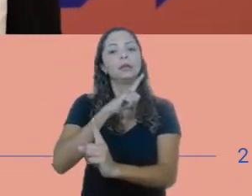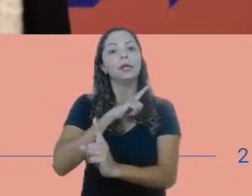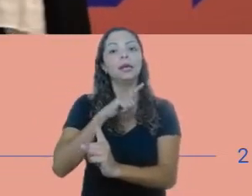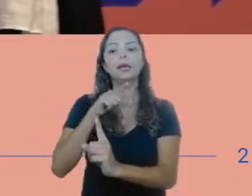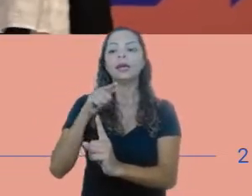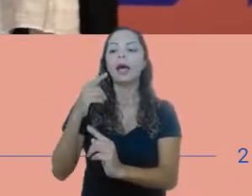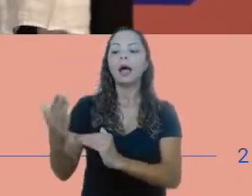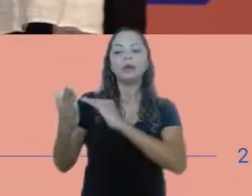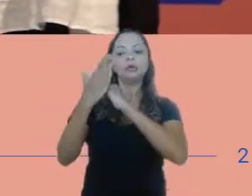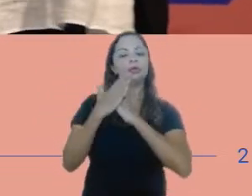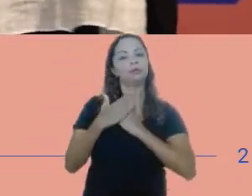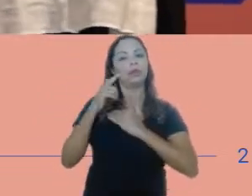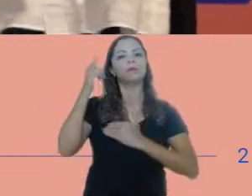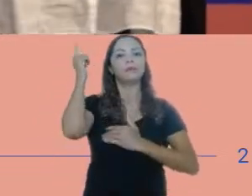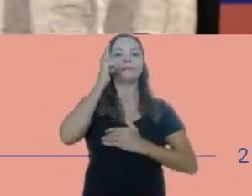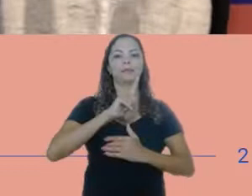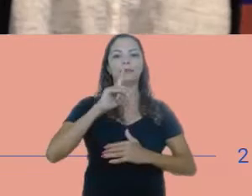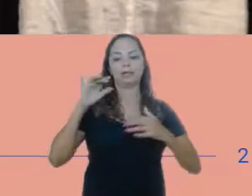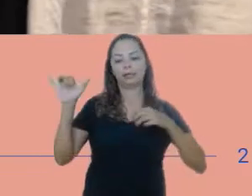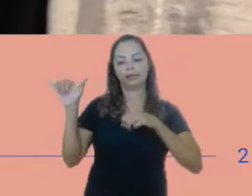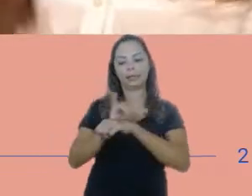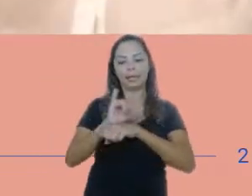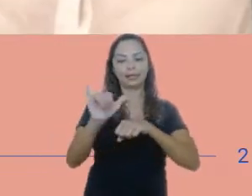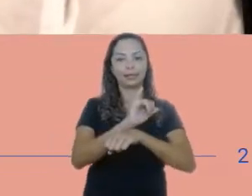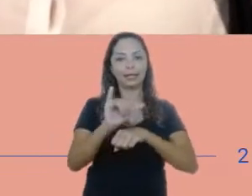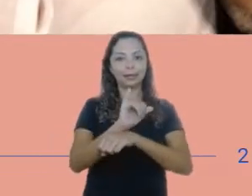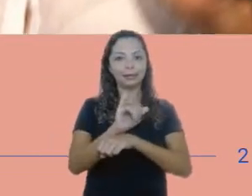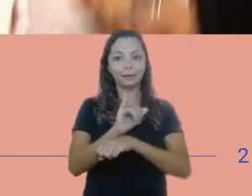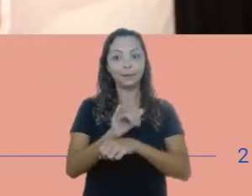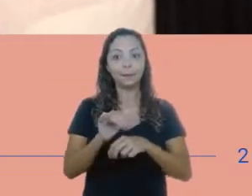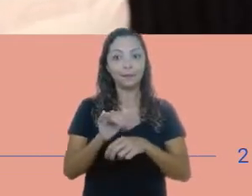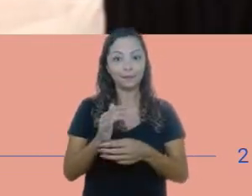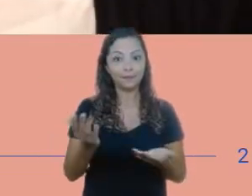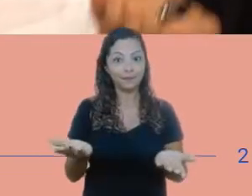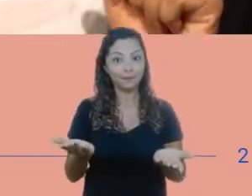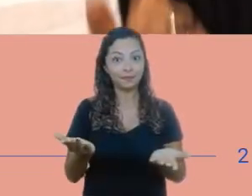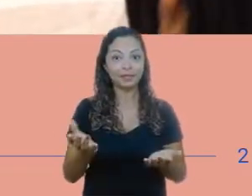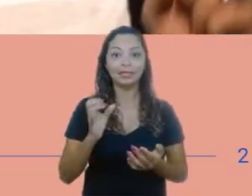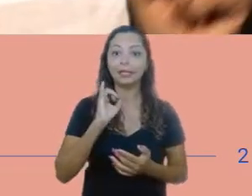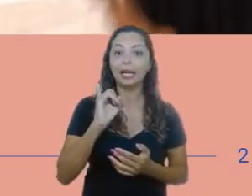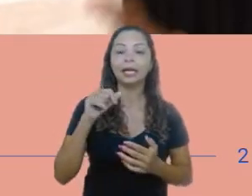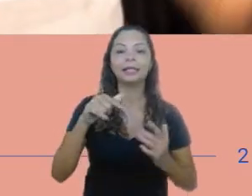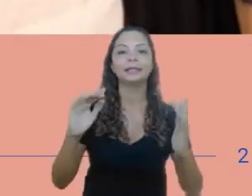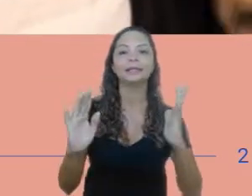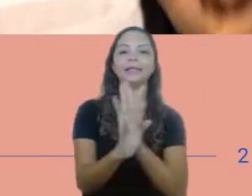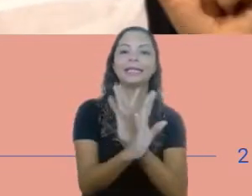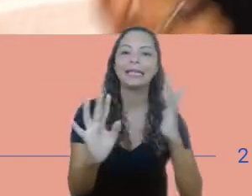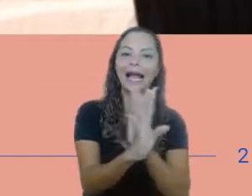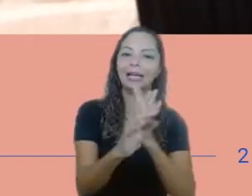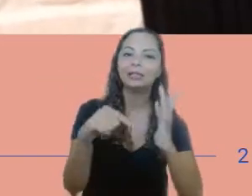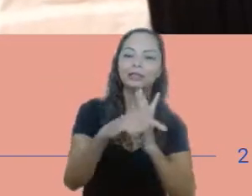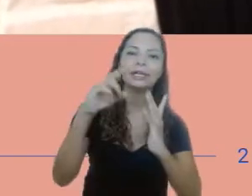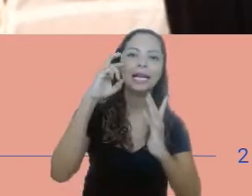e por isso que a gente fala que uma cidade inteligente pode não ser circular mais uma cidade circular tem que ser inteligente